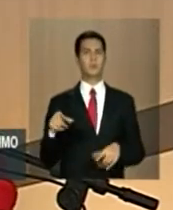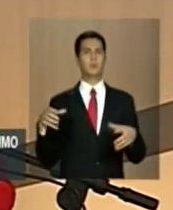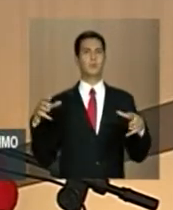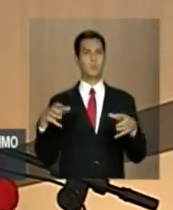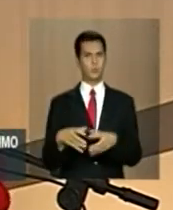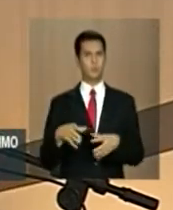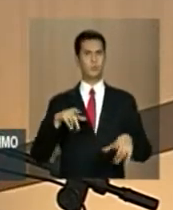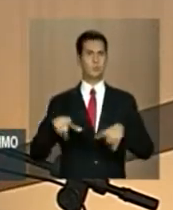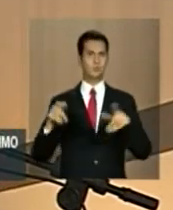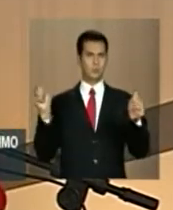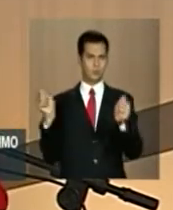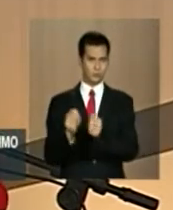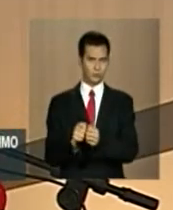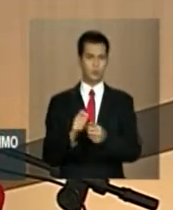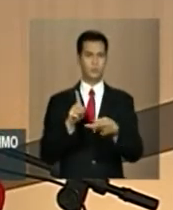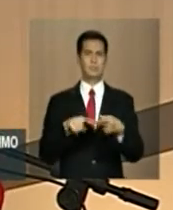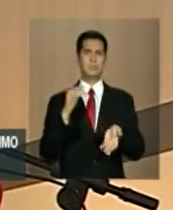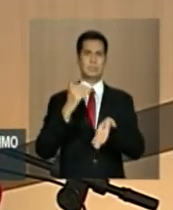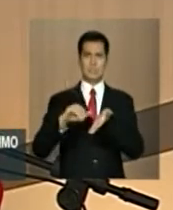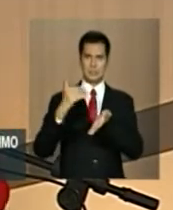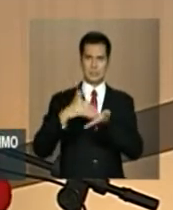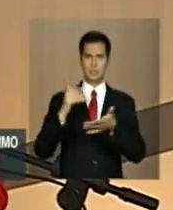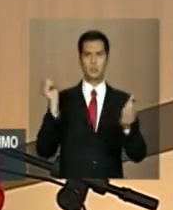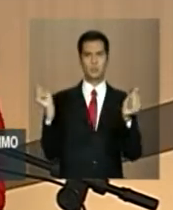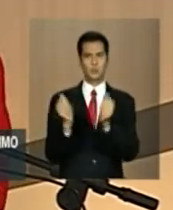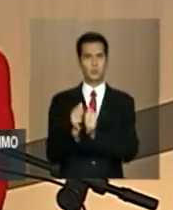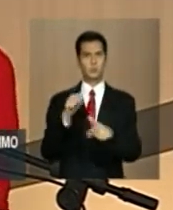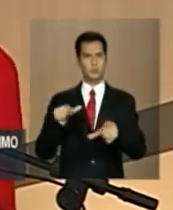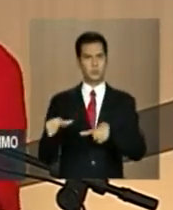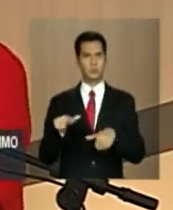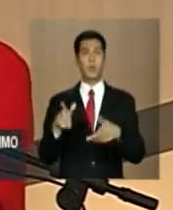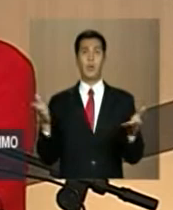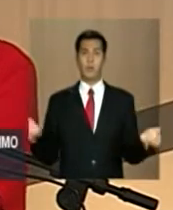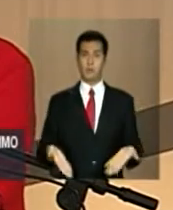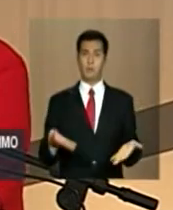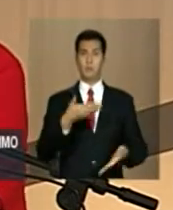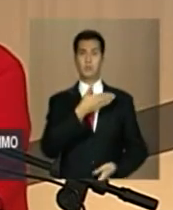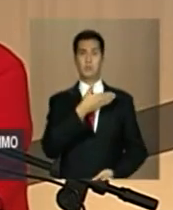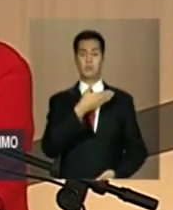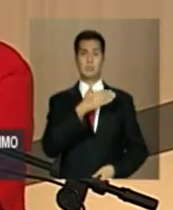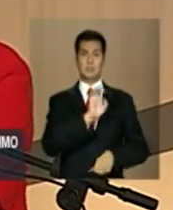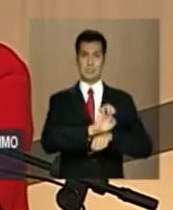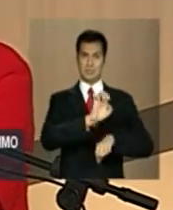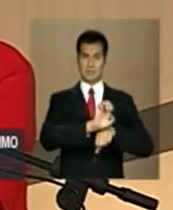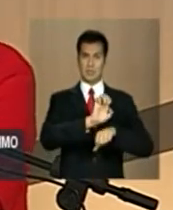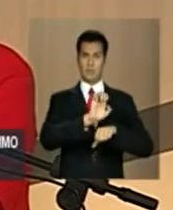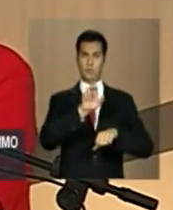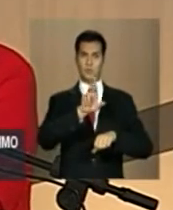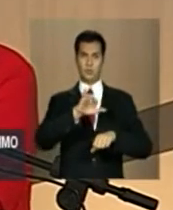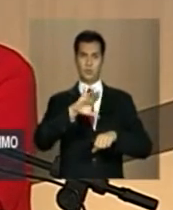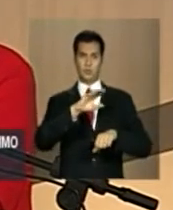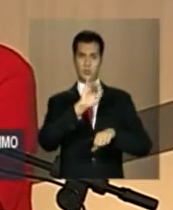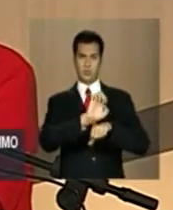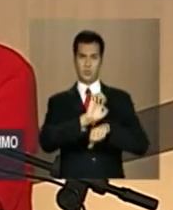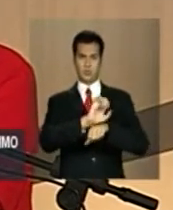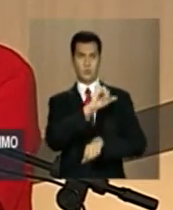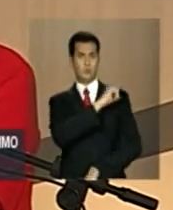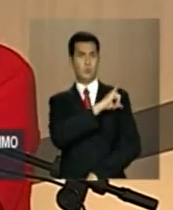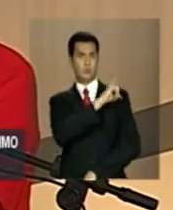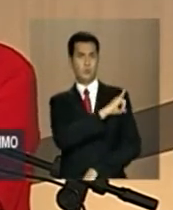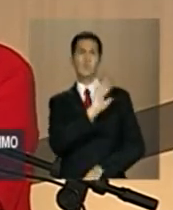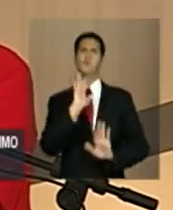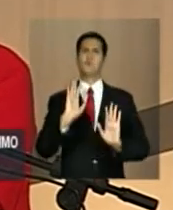pelos seus assessores, pelos seus secretários, o Estado do Rio de Janeiro amadureceu e pode tomar